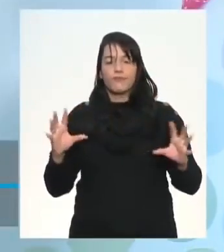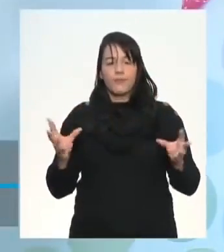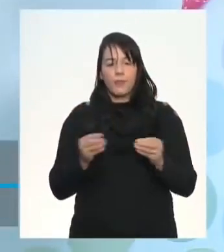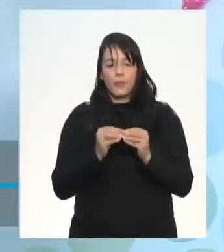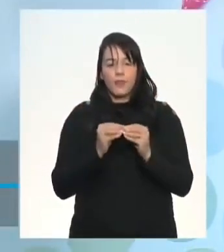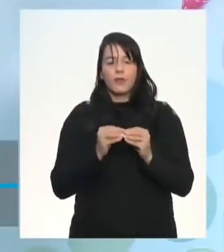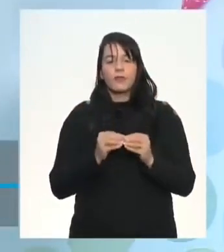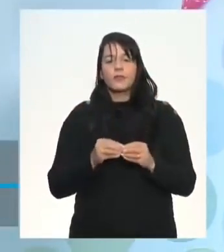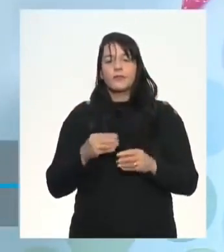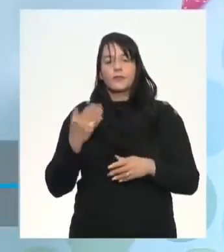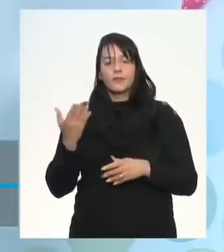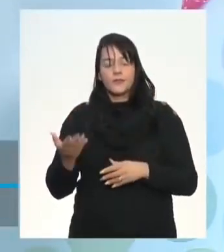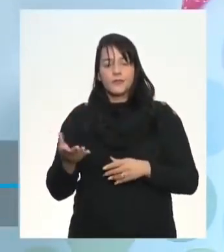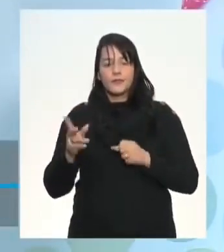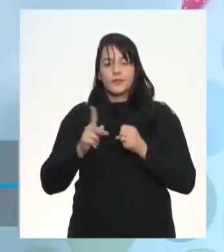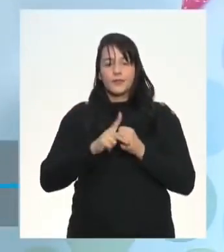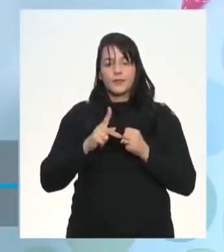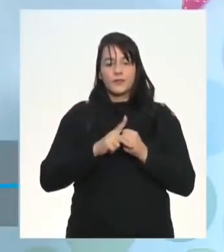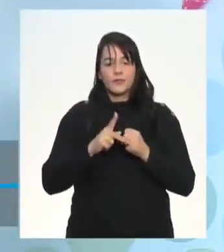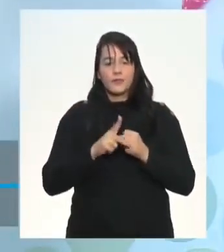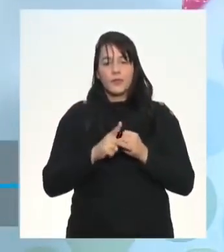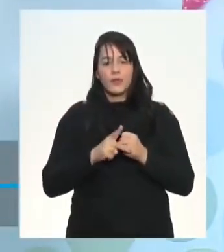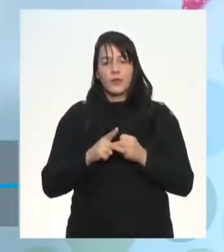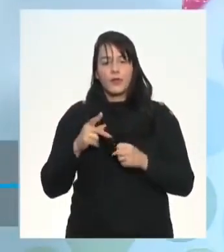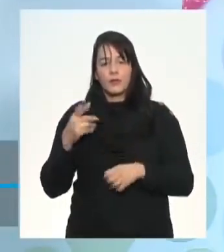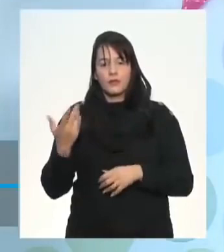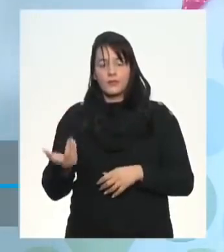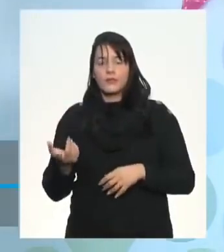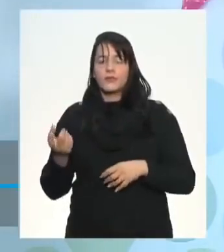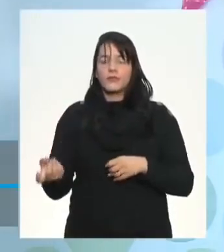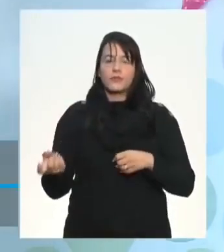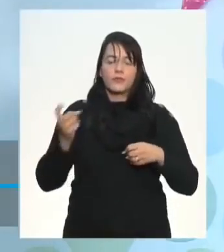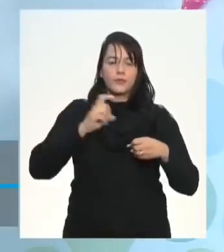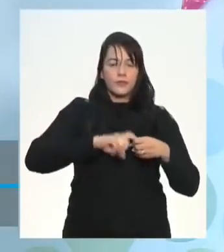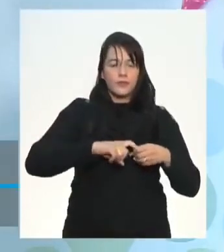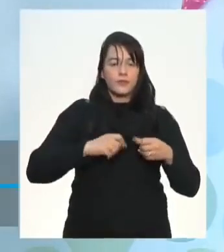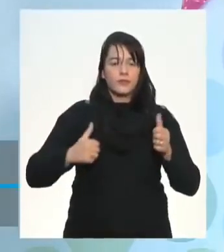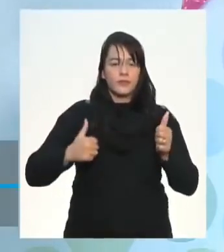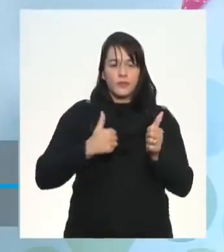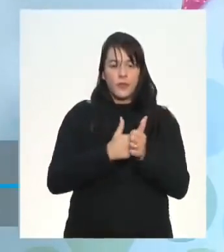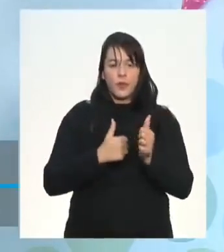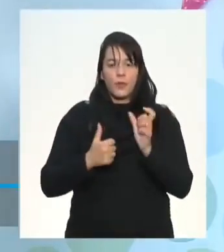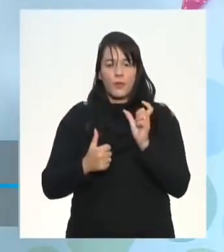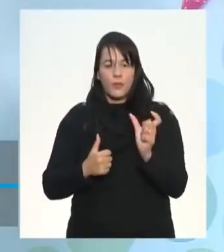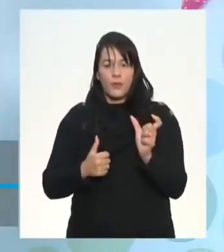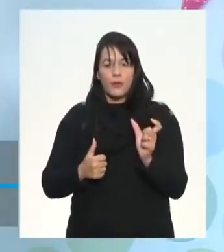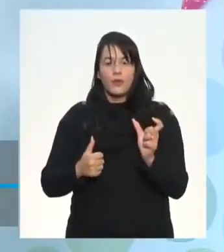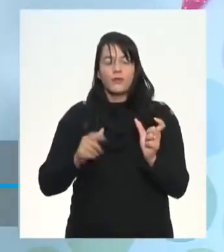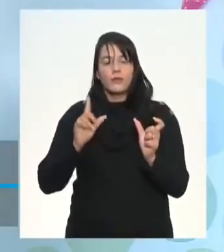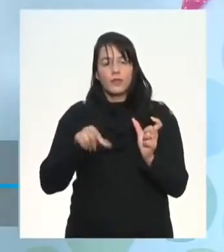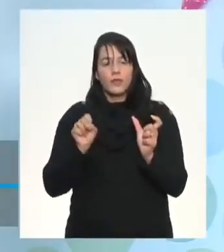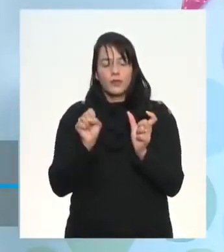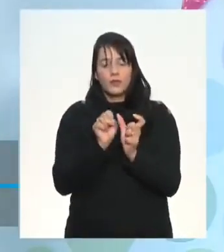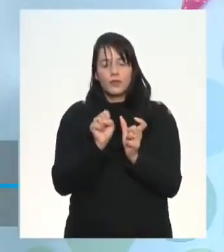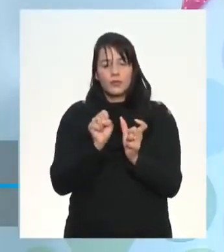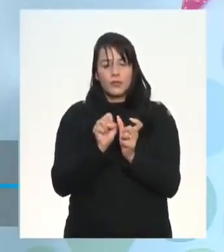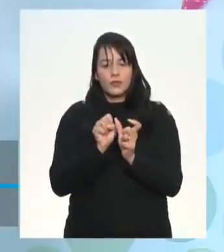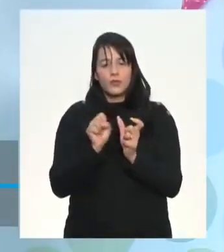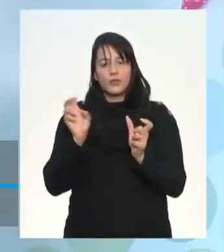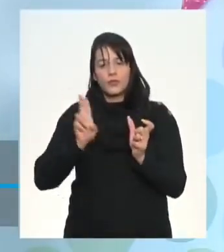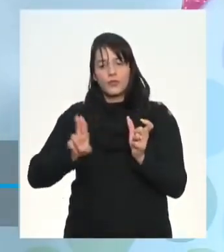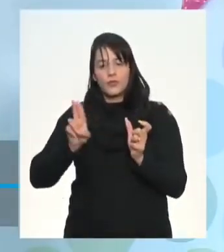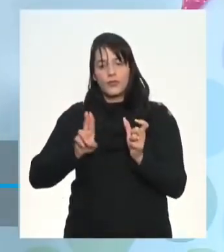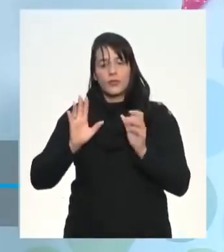que os pronomes então têm essa função de retomar ou acompanhar aí uma palavrinha, no caso um substantivo, que já foi